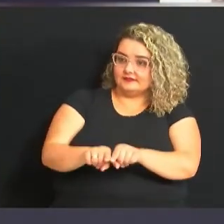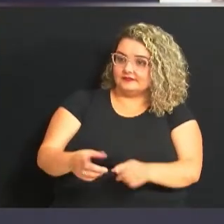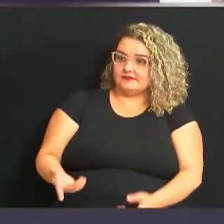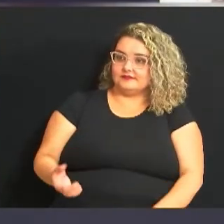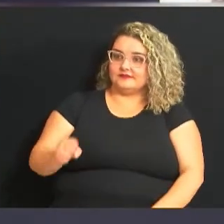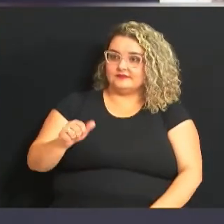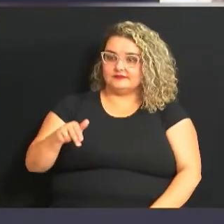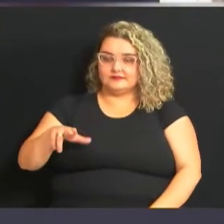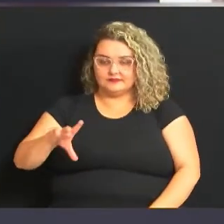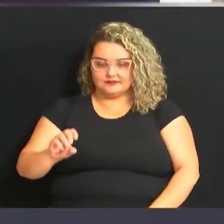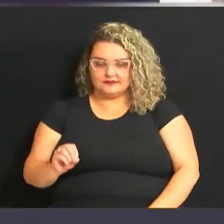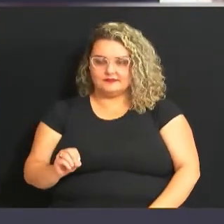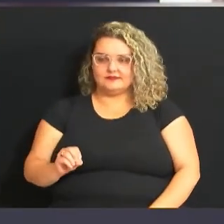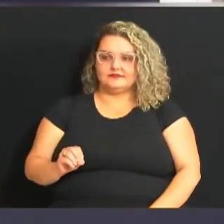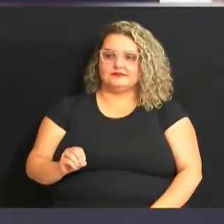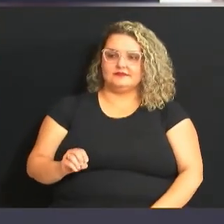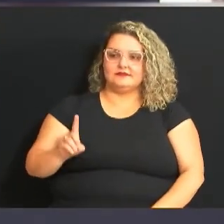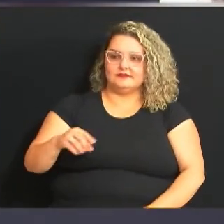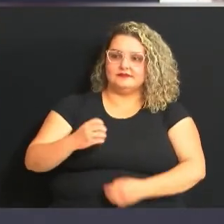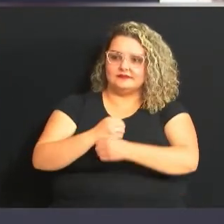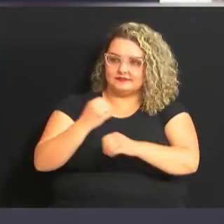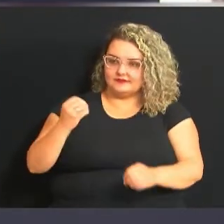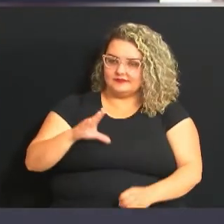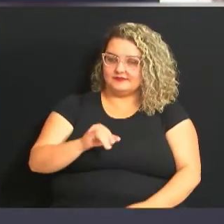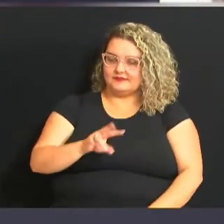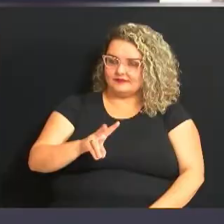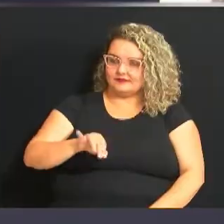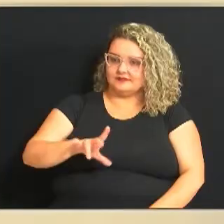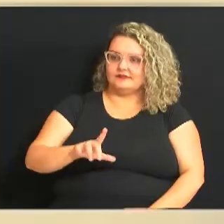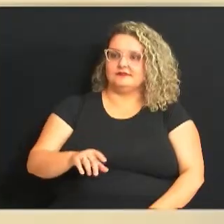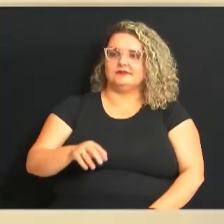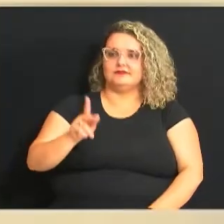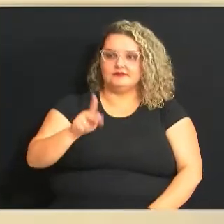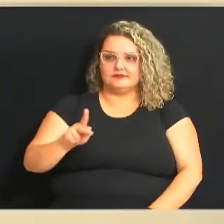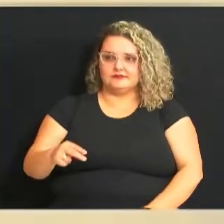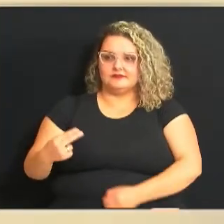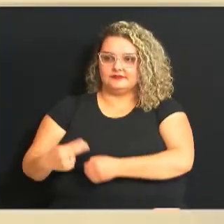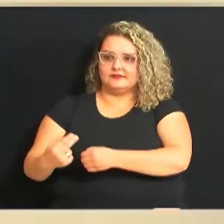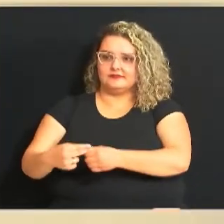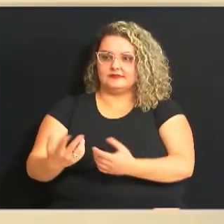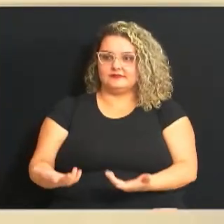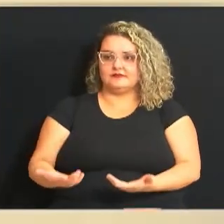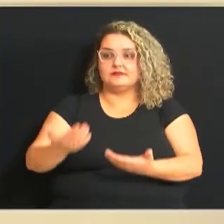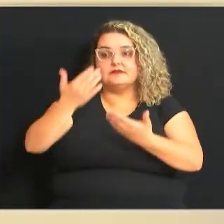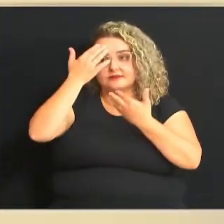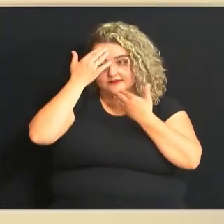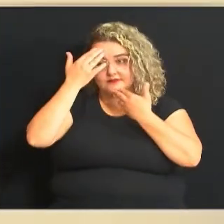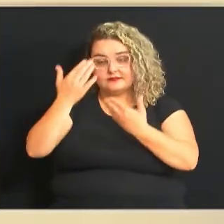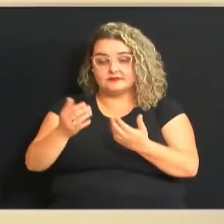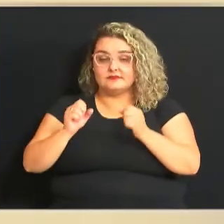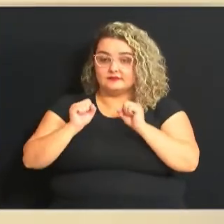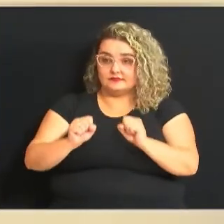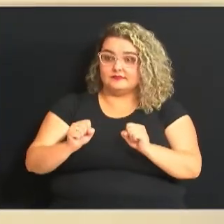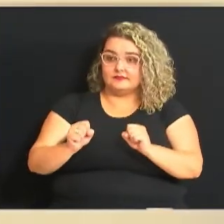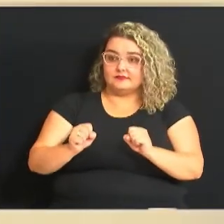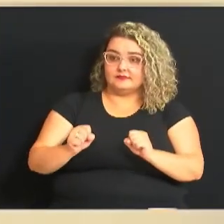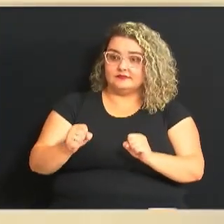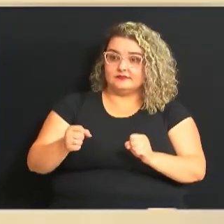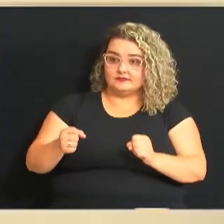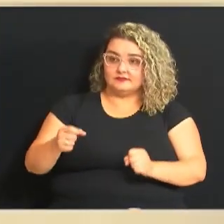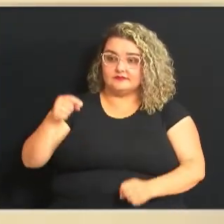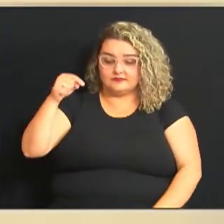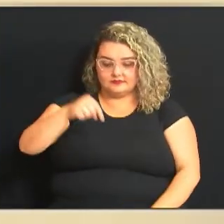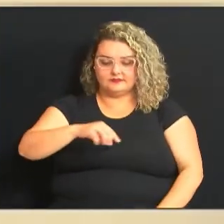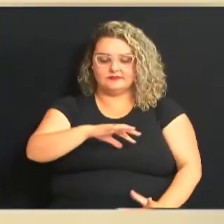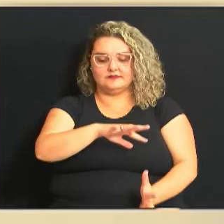esses medicamentos estão sendo entregues com a frequência necessária para pessoas soropositivas e, por fim, qual